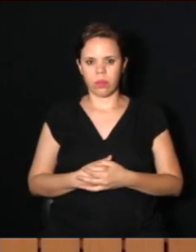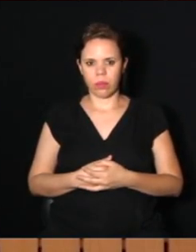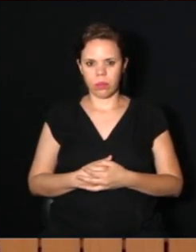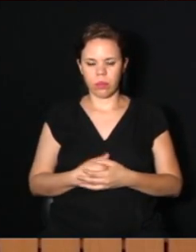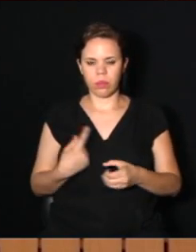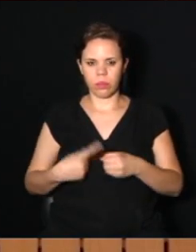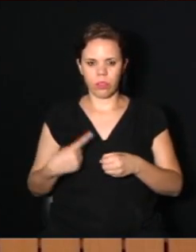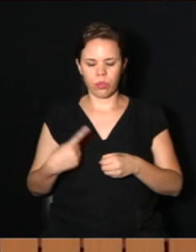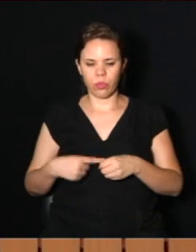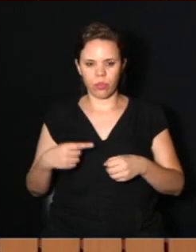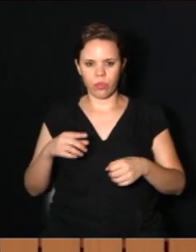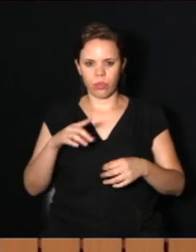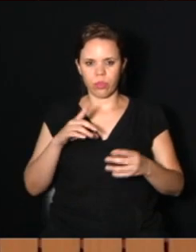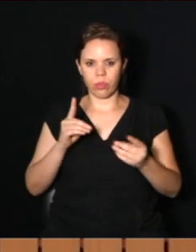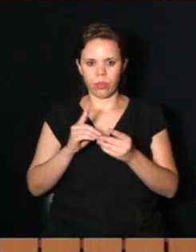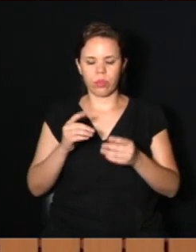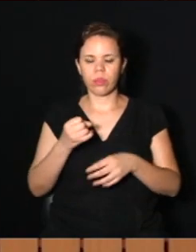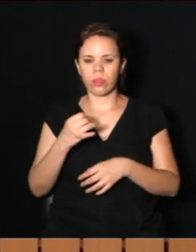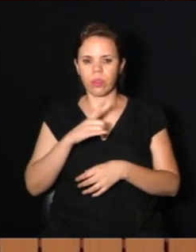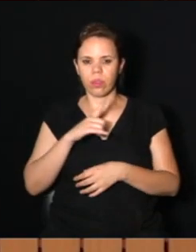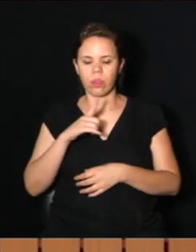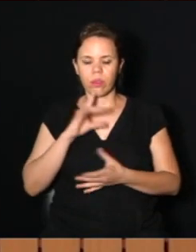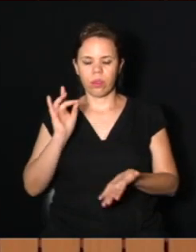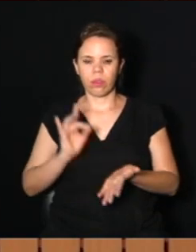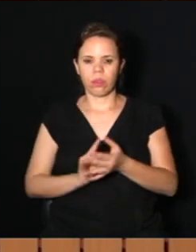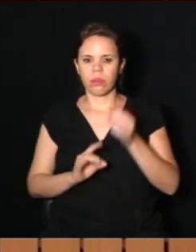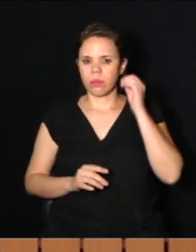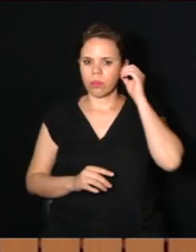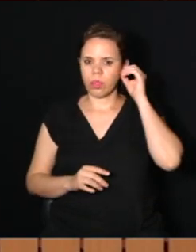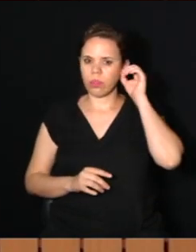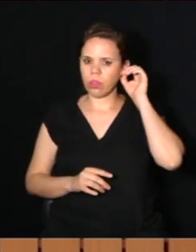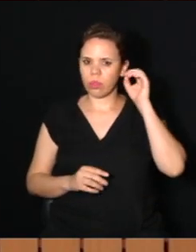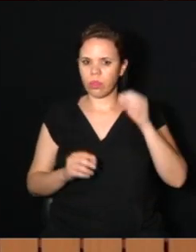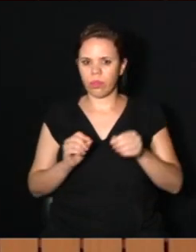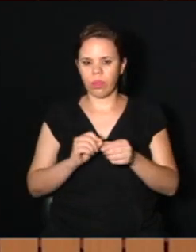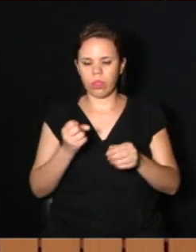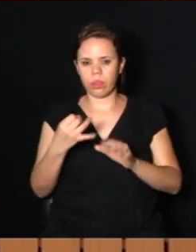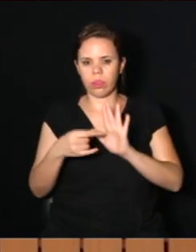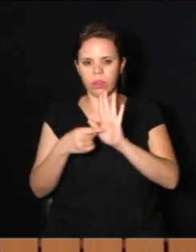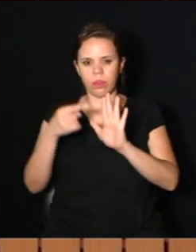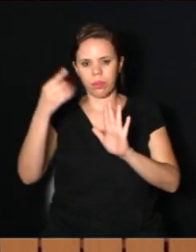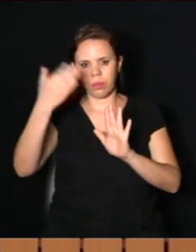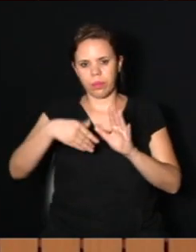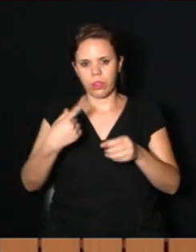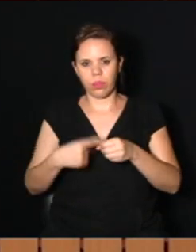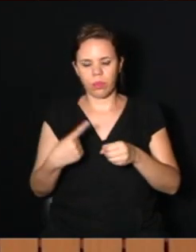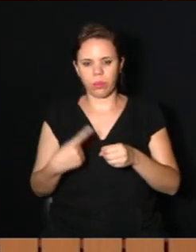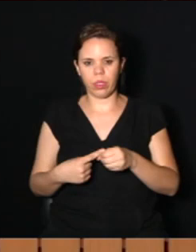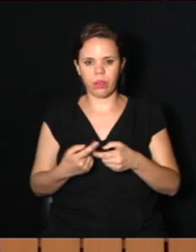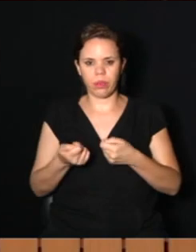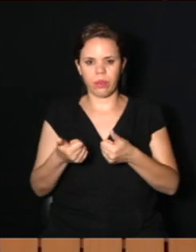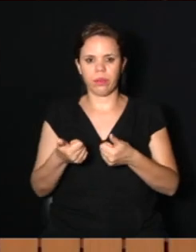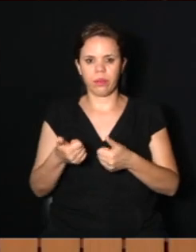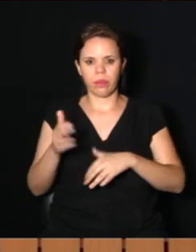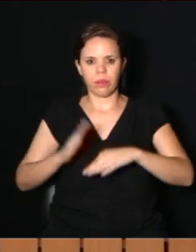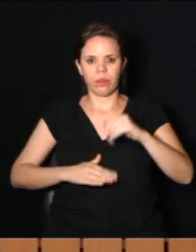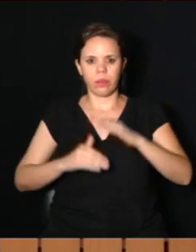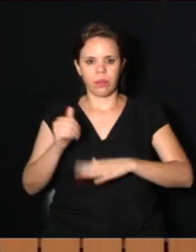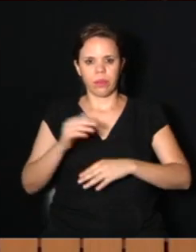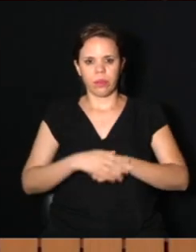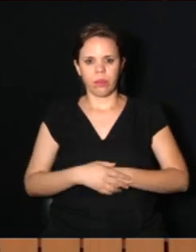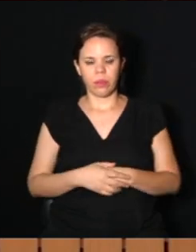município ou do próprio serviço. Mas há parâmetros, inclusive, que são dados dentro do próprio município, fornecidos até pelos profissionais